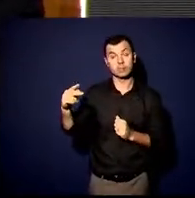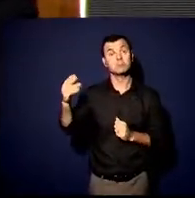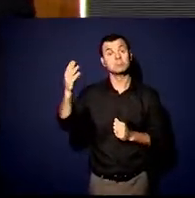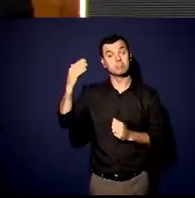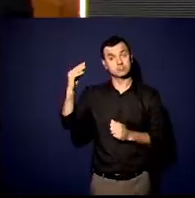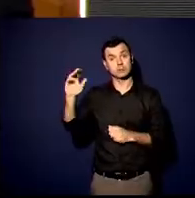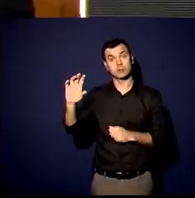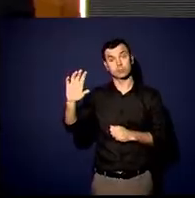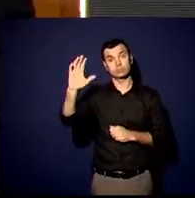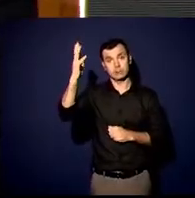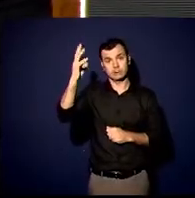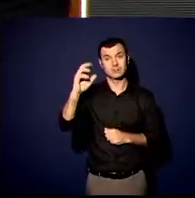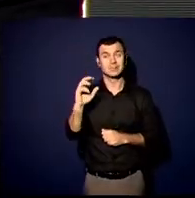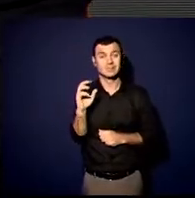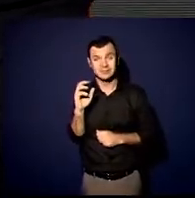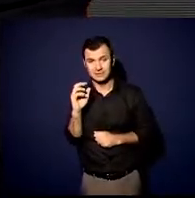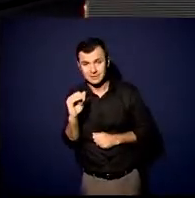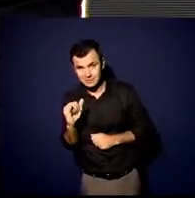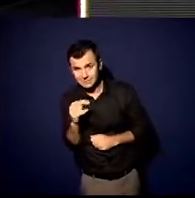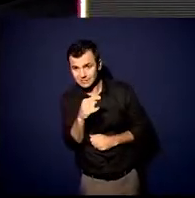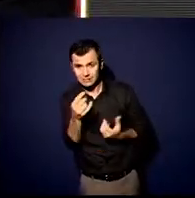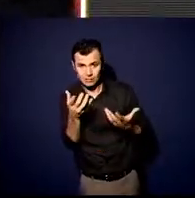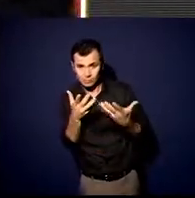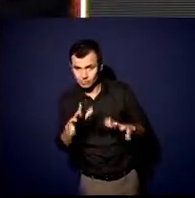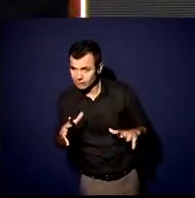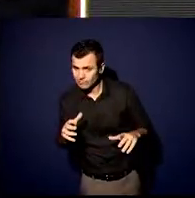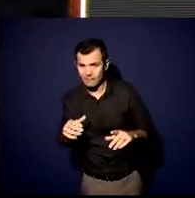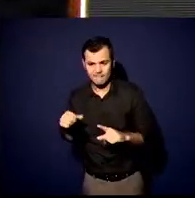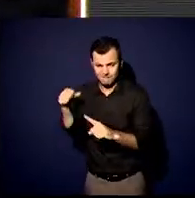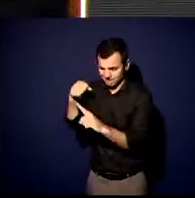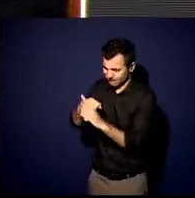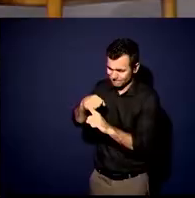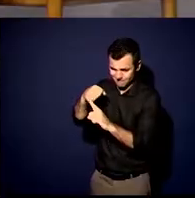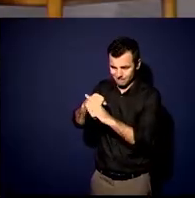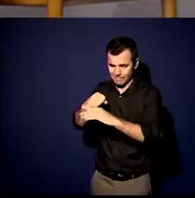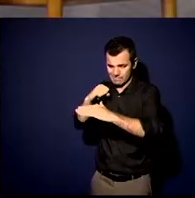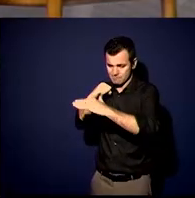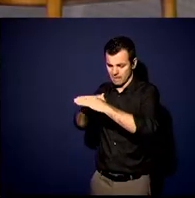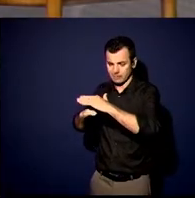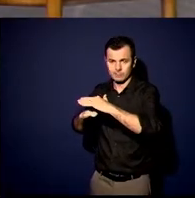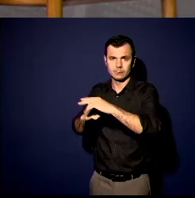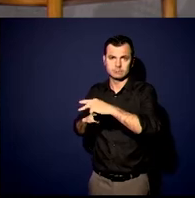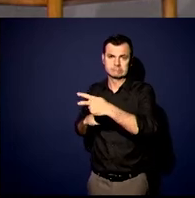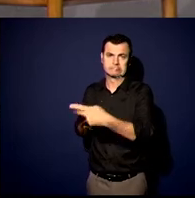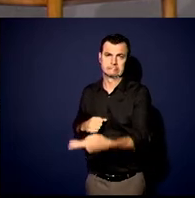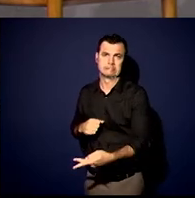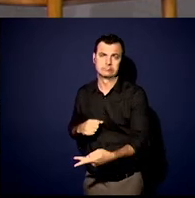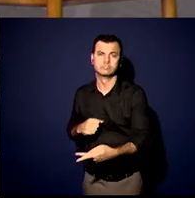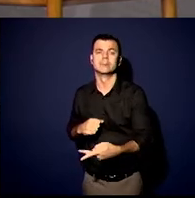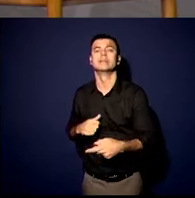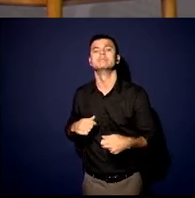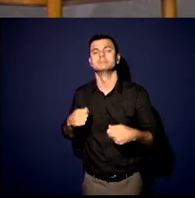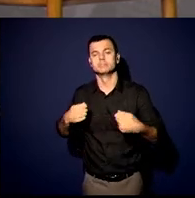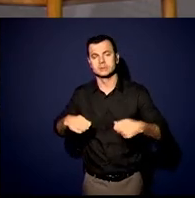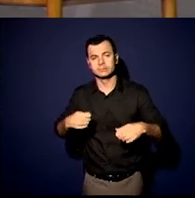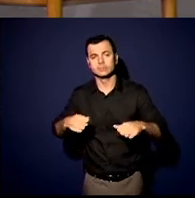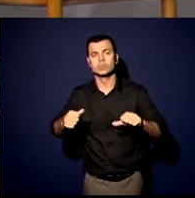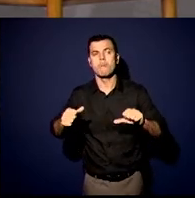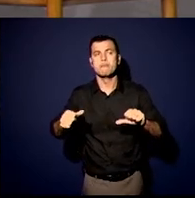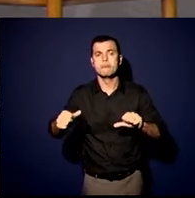porque você não fizesse apanhava e matavam dentro do presídio aí levou aqui até que se fazer uma mudança